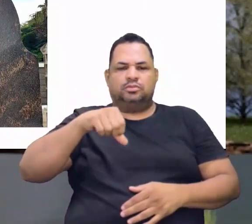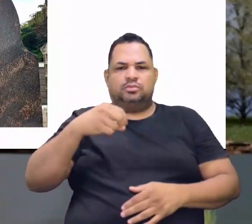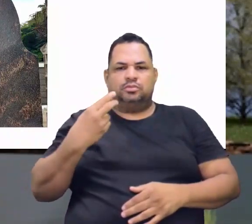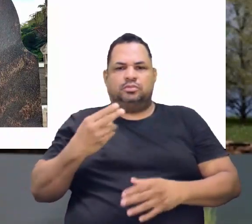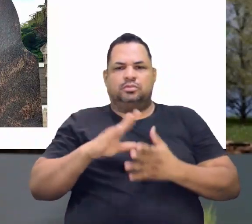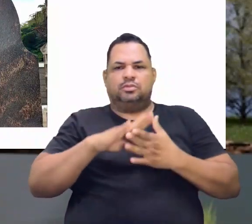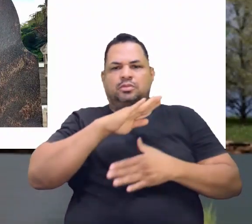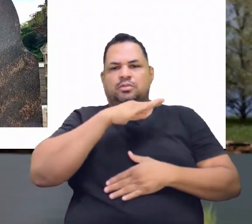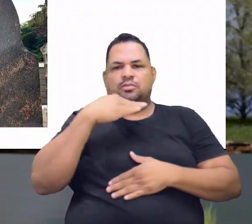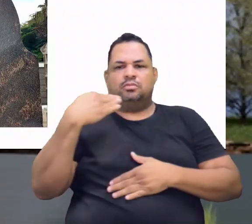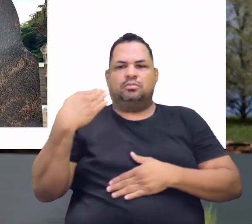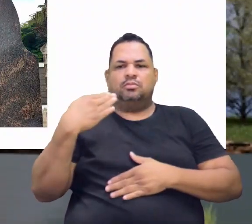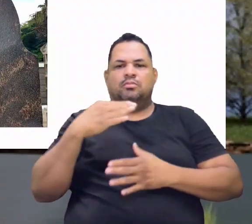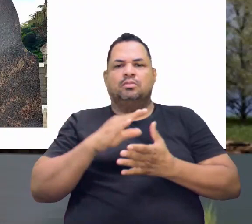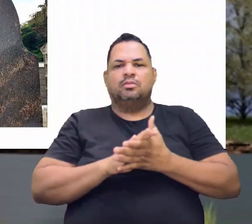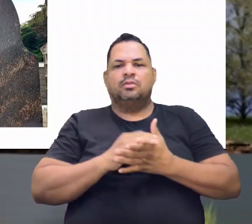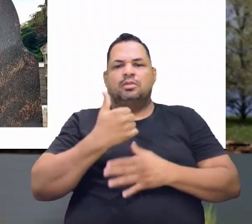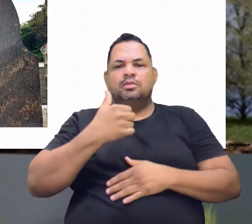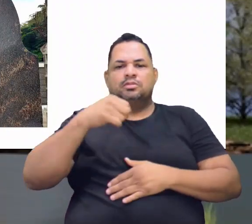de janeiro de